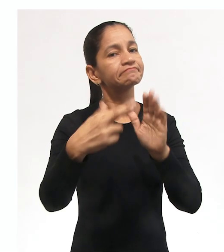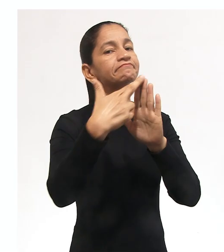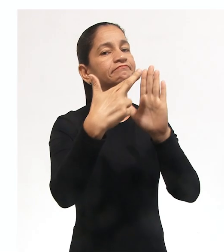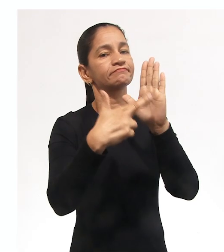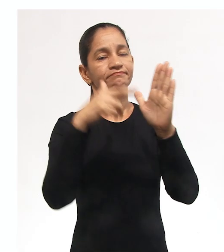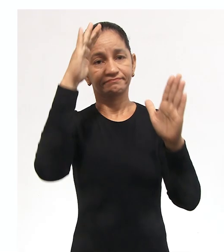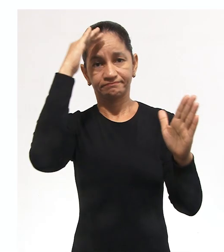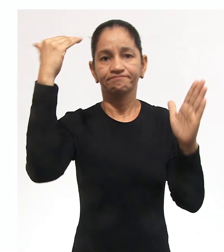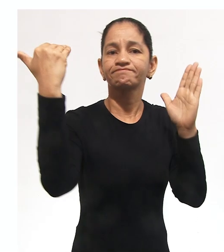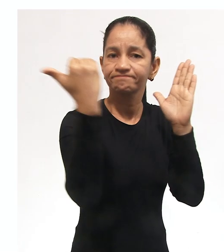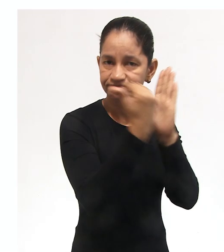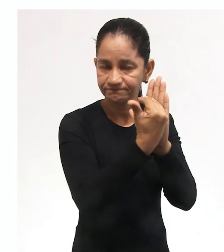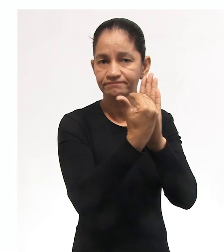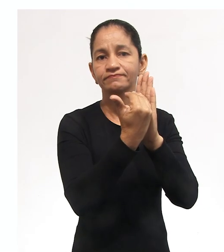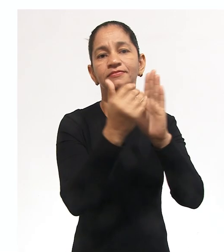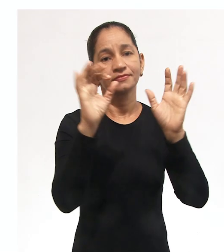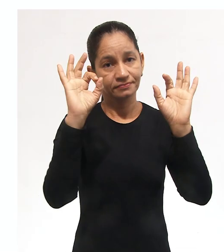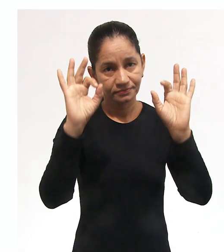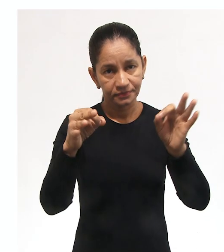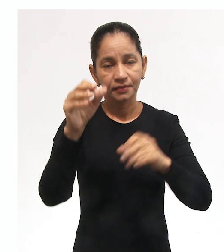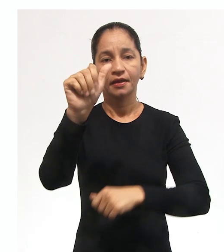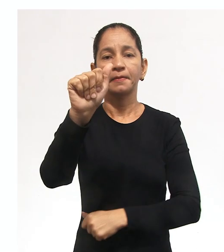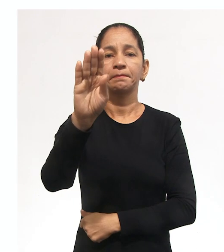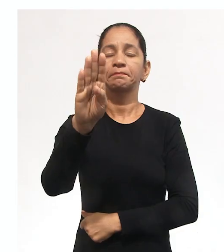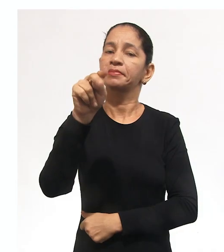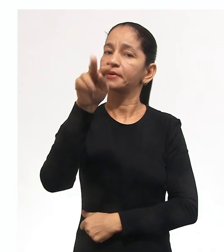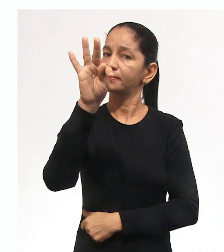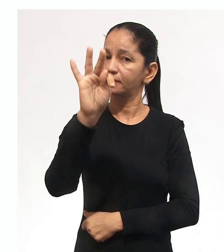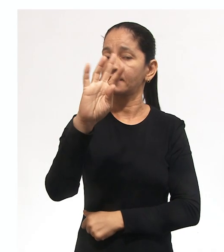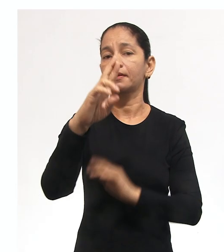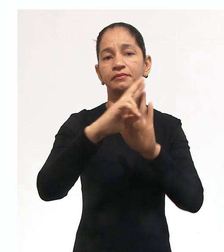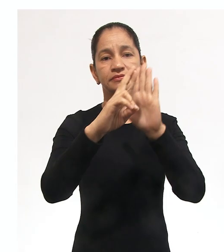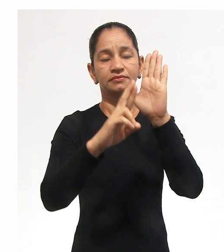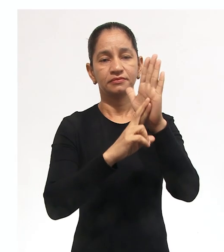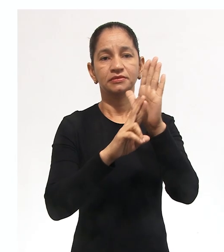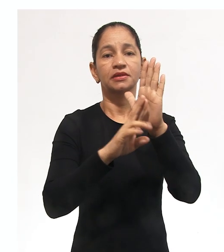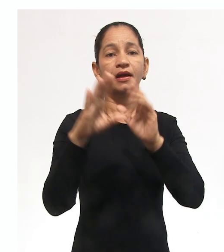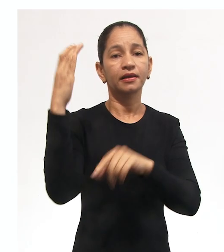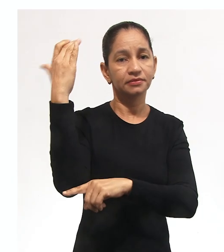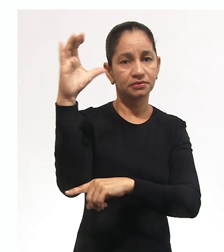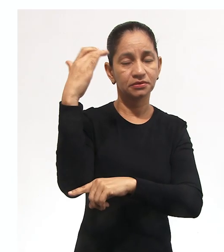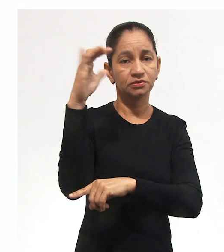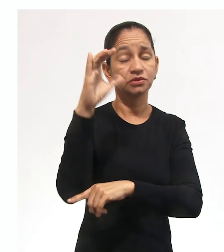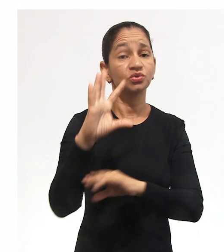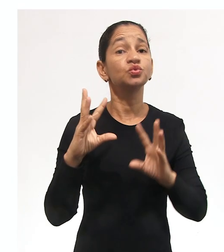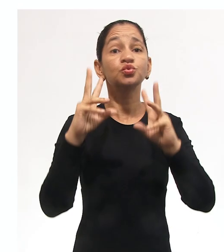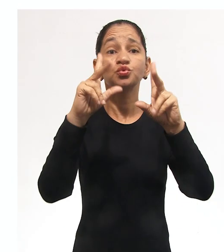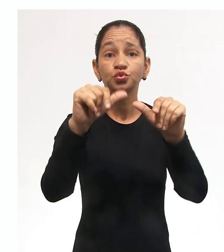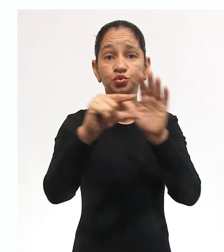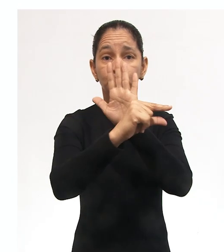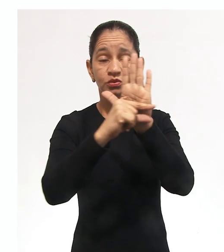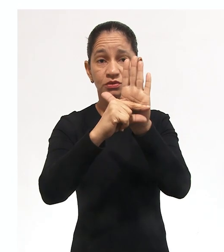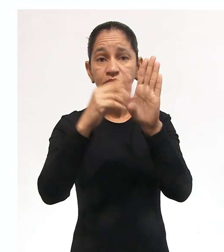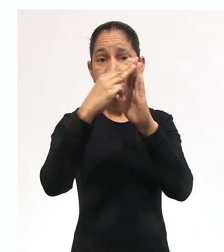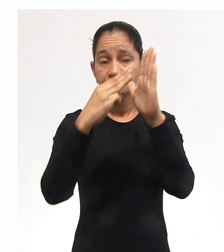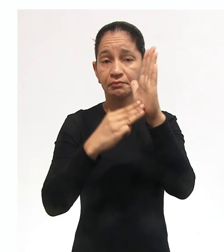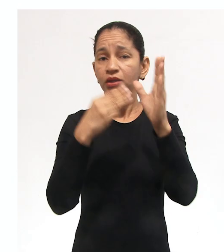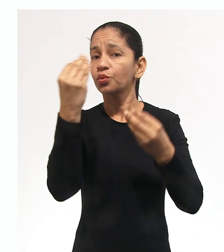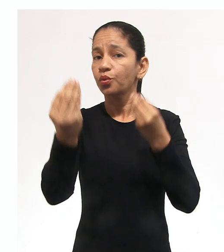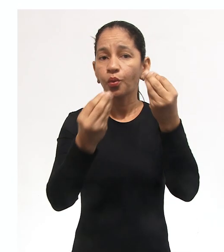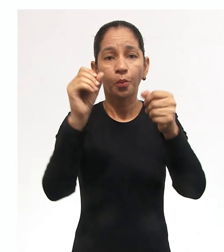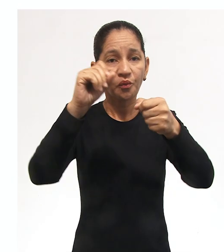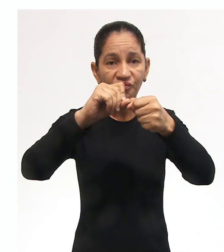ABNT, tá? E a gente traz um exemplo aqui do livro de Métodos e Técnicas de Pesquisa, do professor Gil, né? Como você